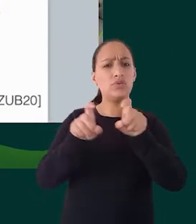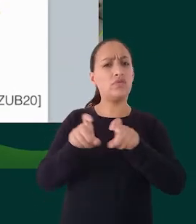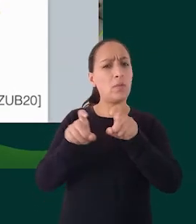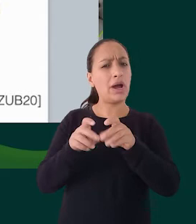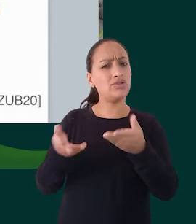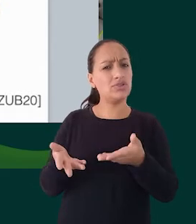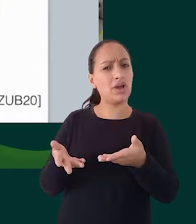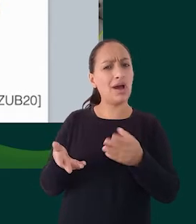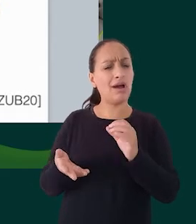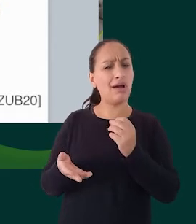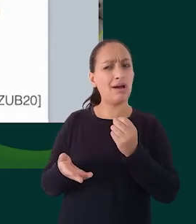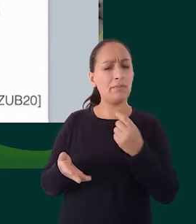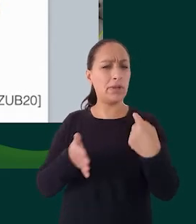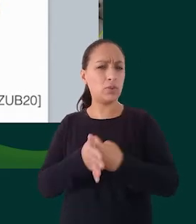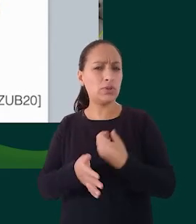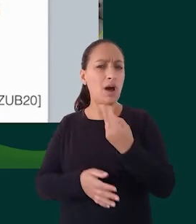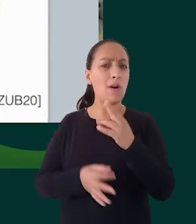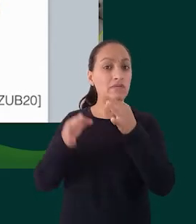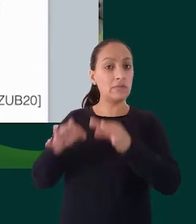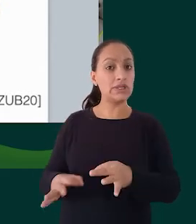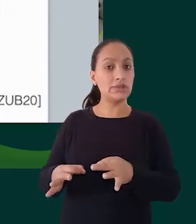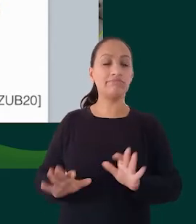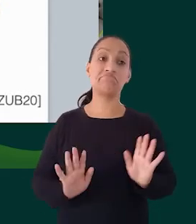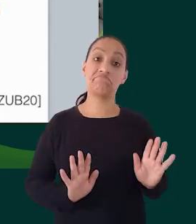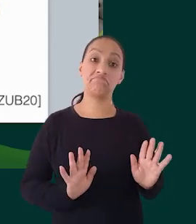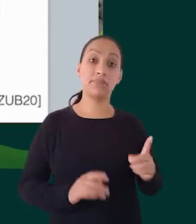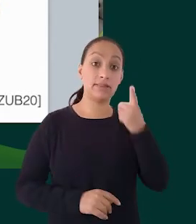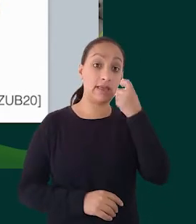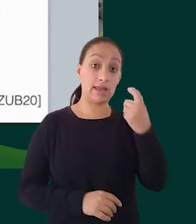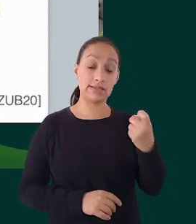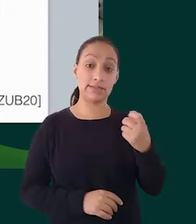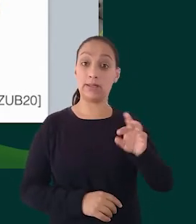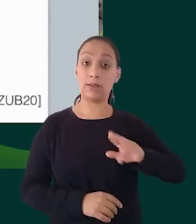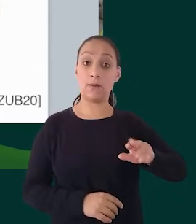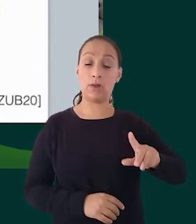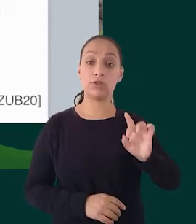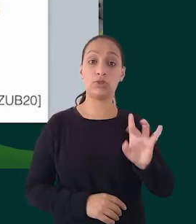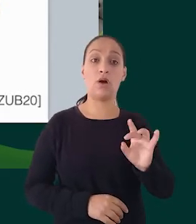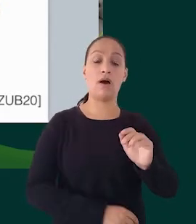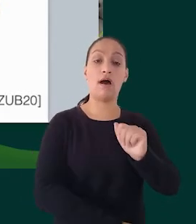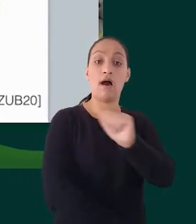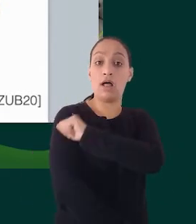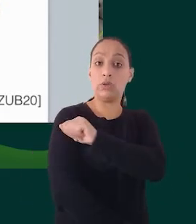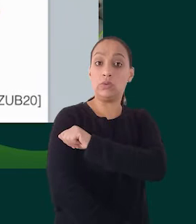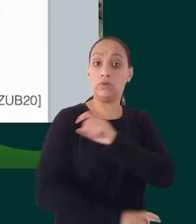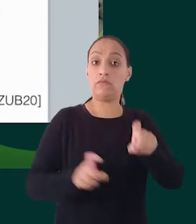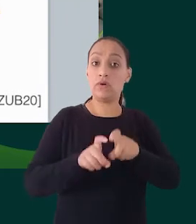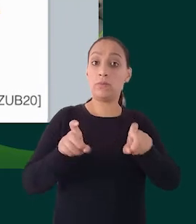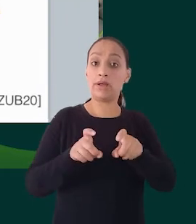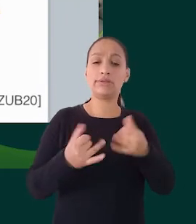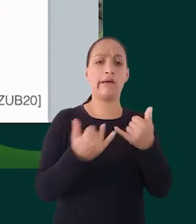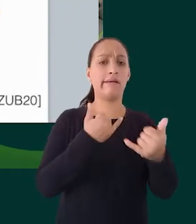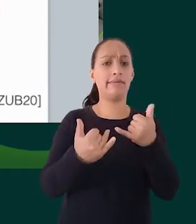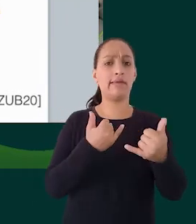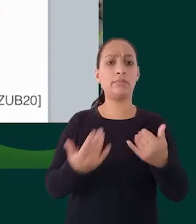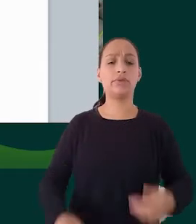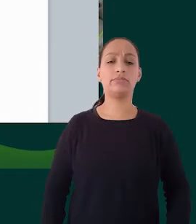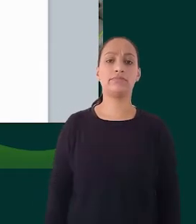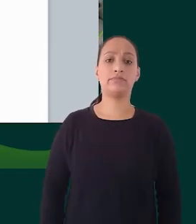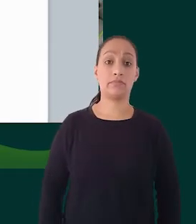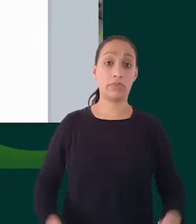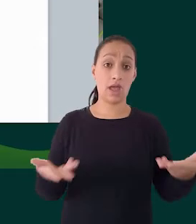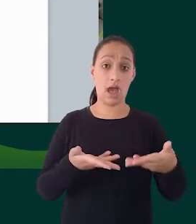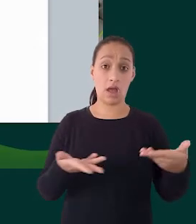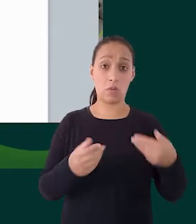Eu acho que para interesse, não só para alunos de informática, tá? Então, por exemplo,